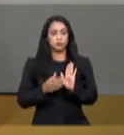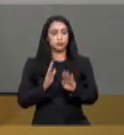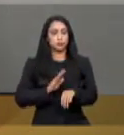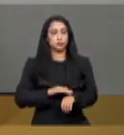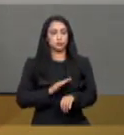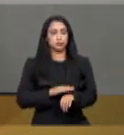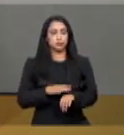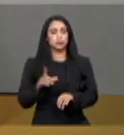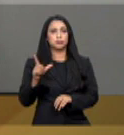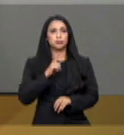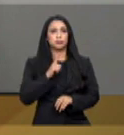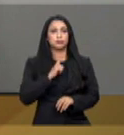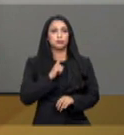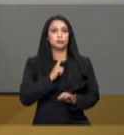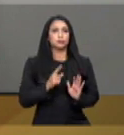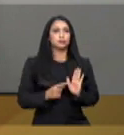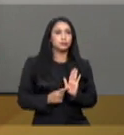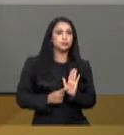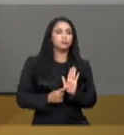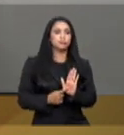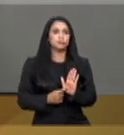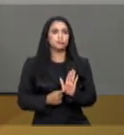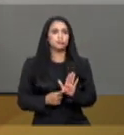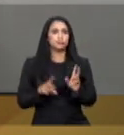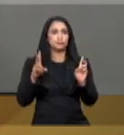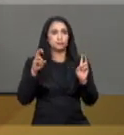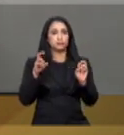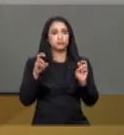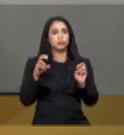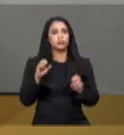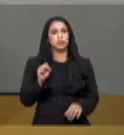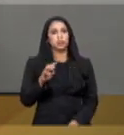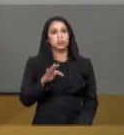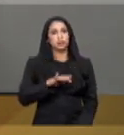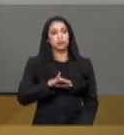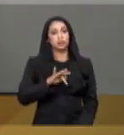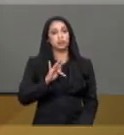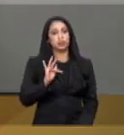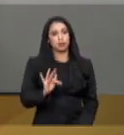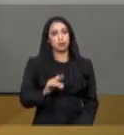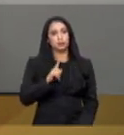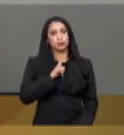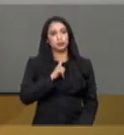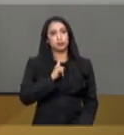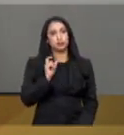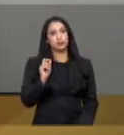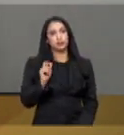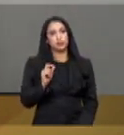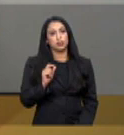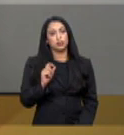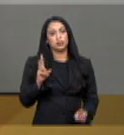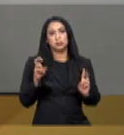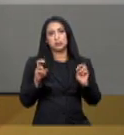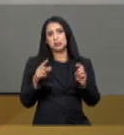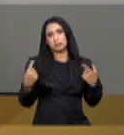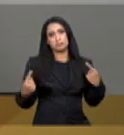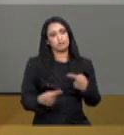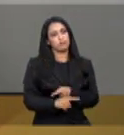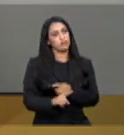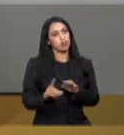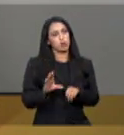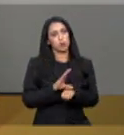que Estado a se manifestar sobre o tema, este Supremo tinha considerado que a matéria não era constitucional,